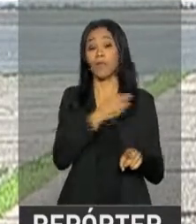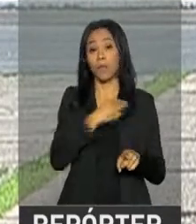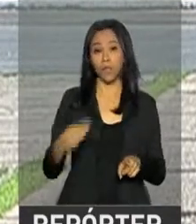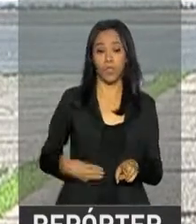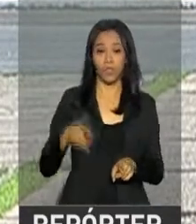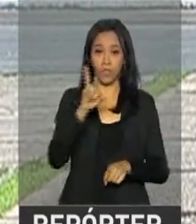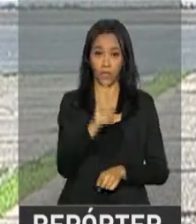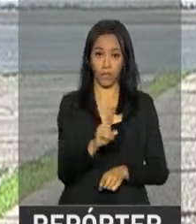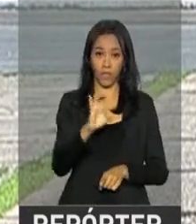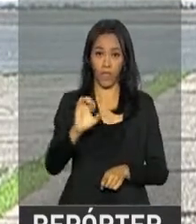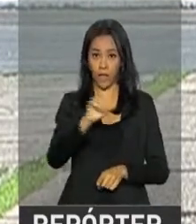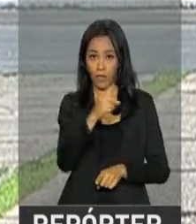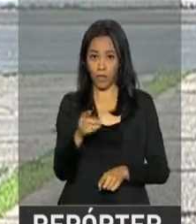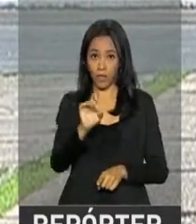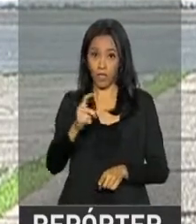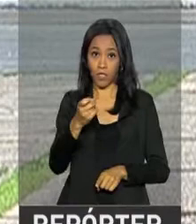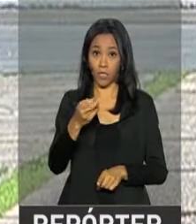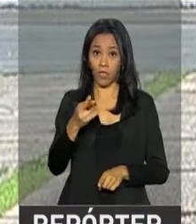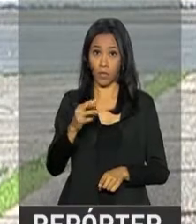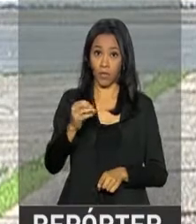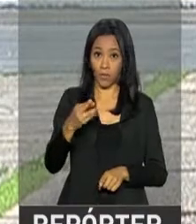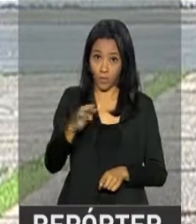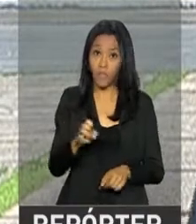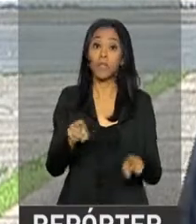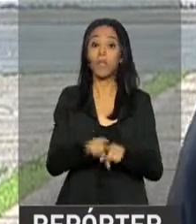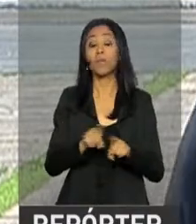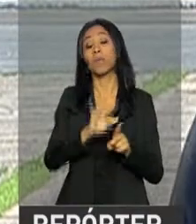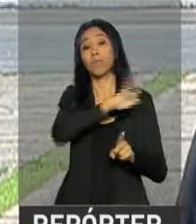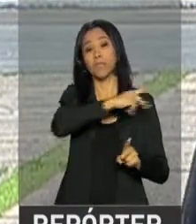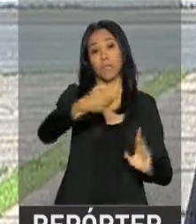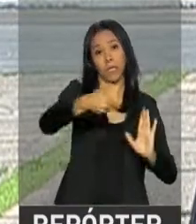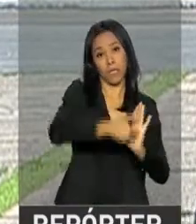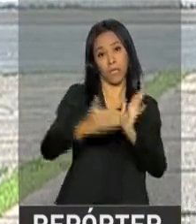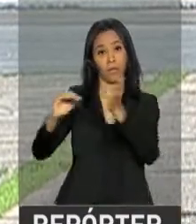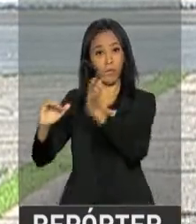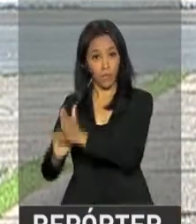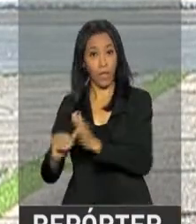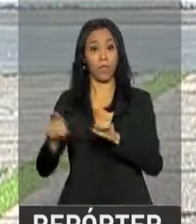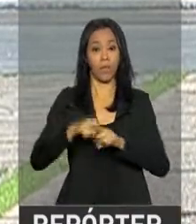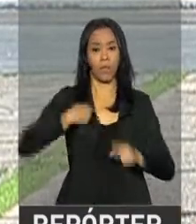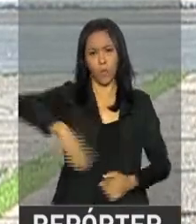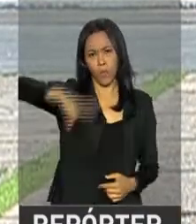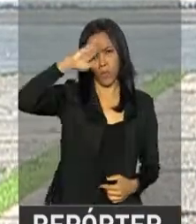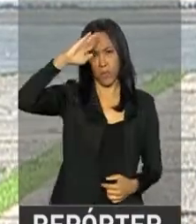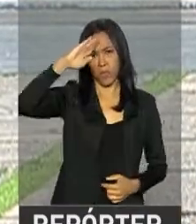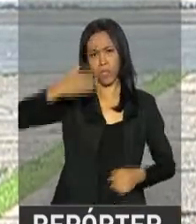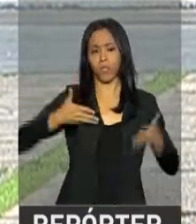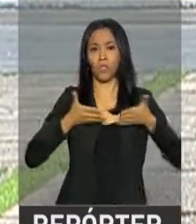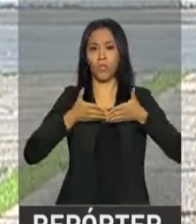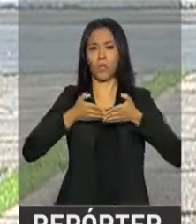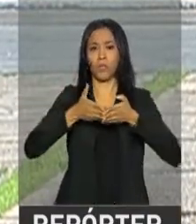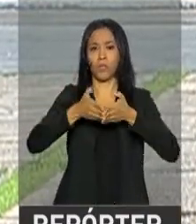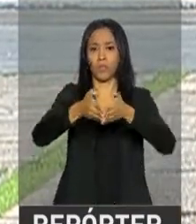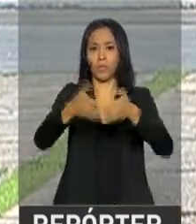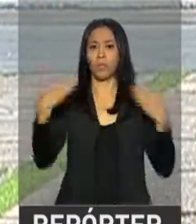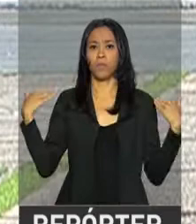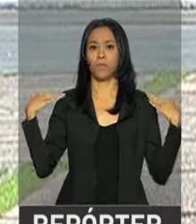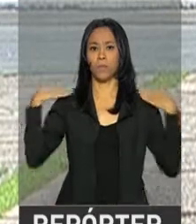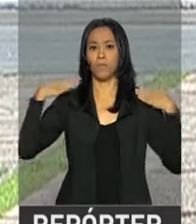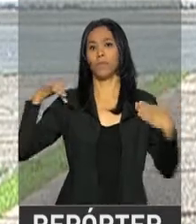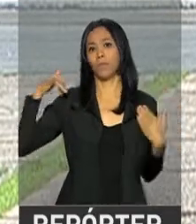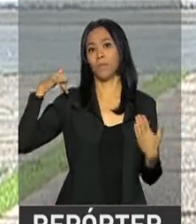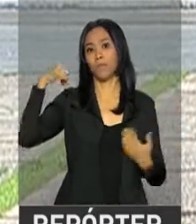os presidentes da câmara dos deputados e do senado federal além dos comandantes da marinha do exército e da aeronáutica